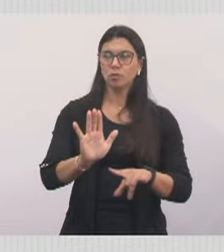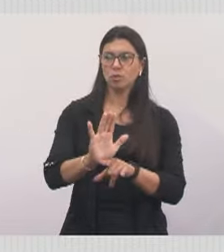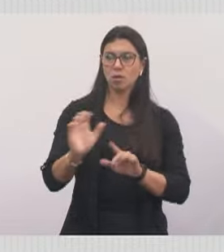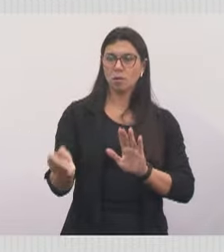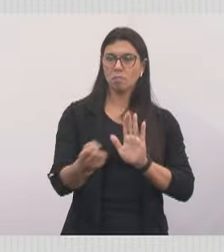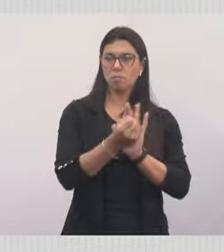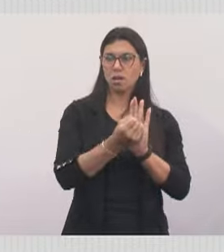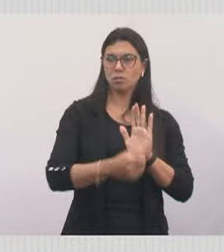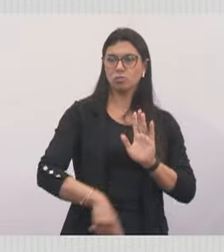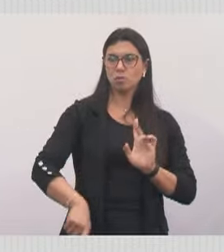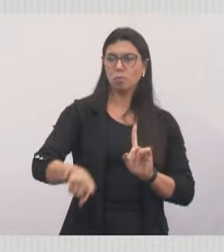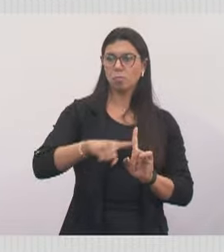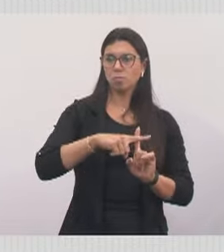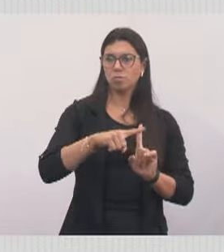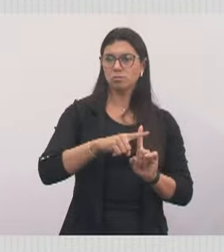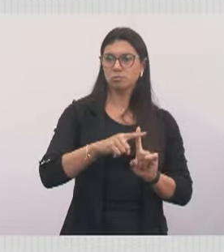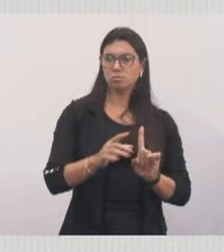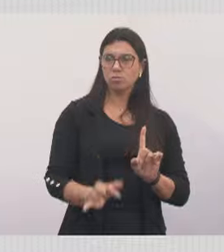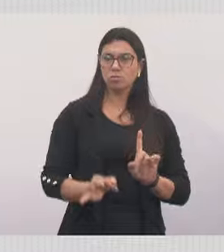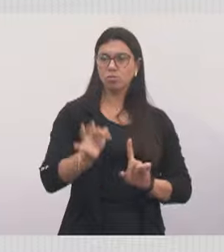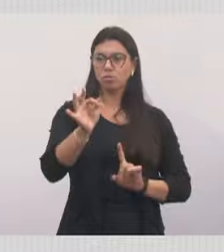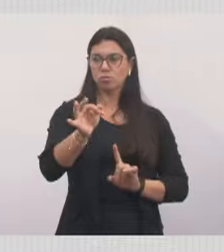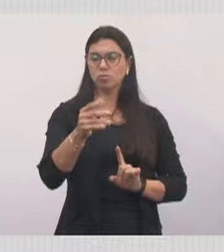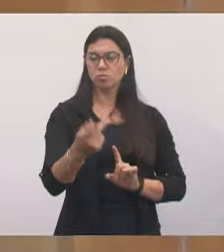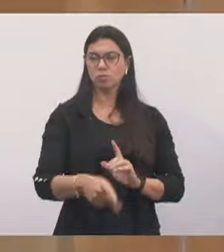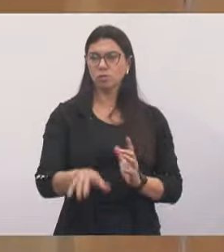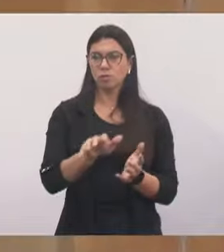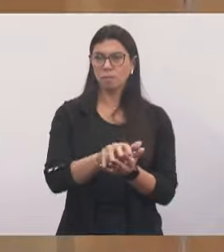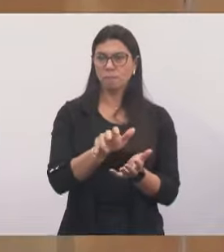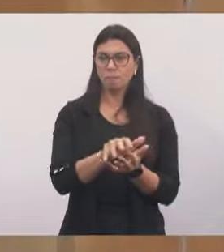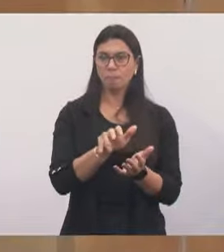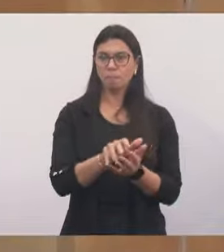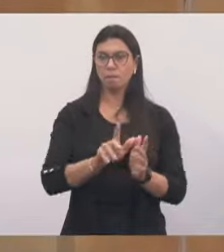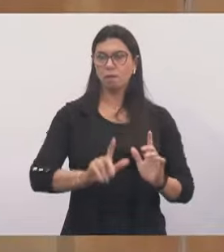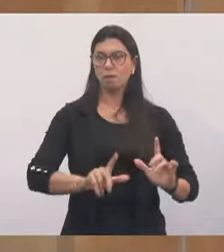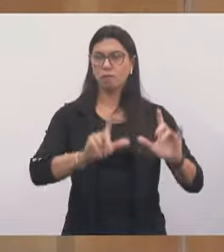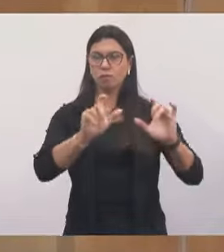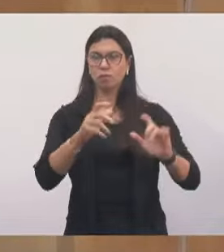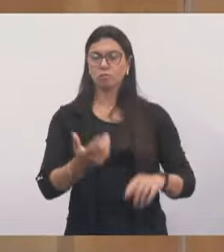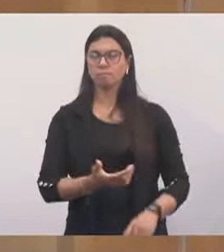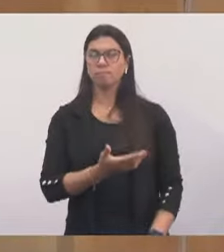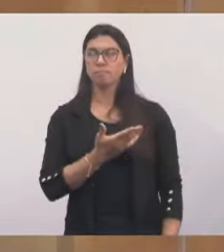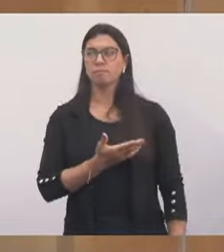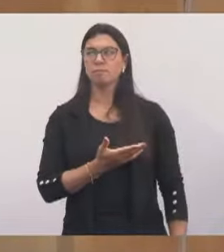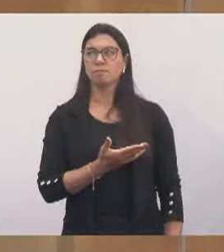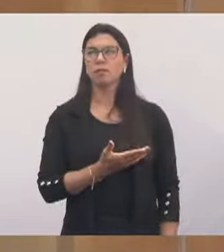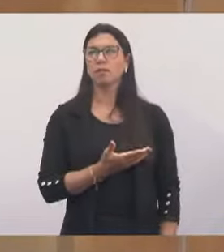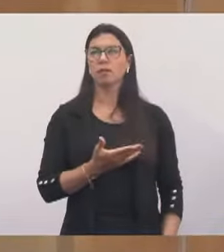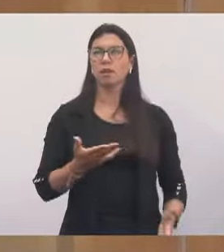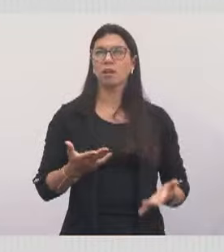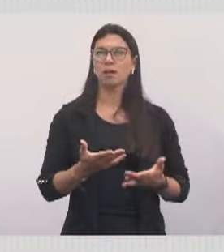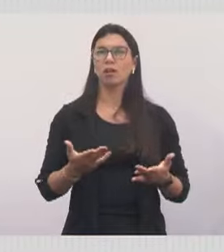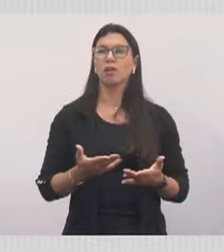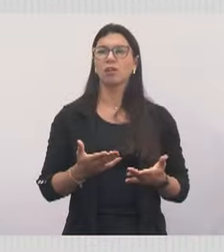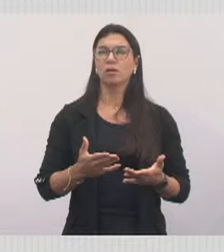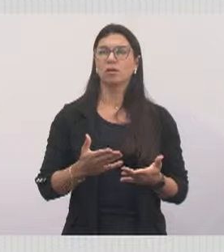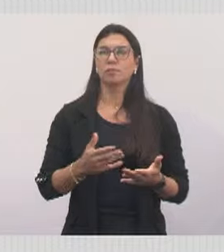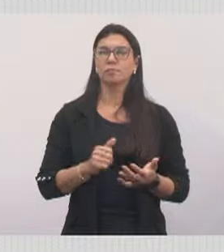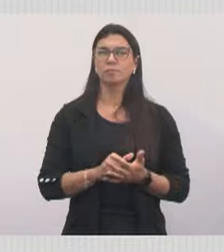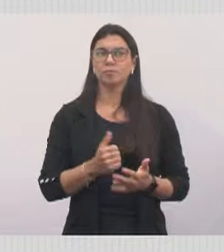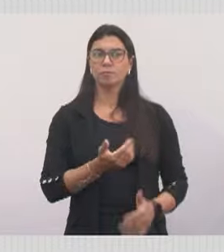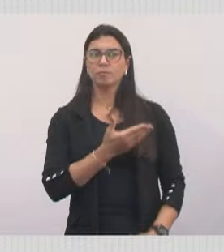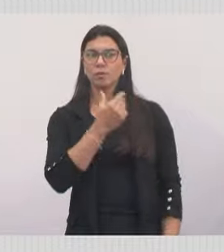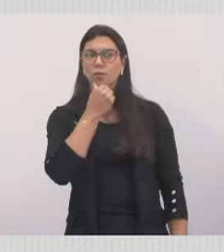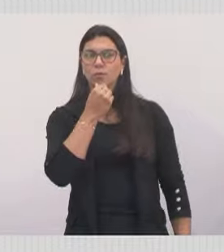impacto positivo a longo prazo em nosso município. E aí está a foto ali do lado direito, né, do Alexandre, um